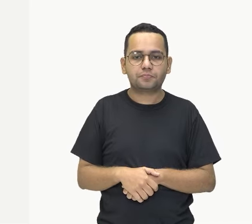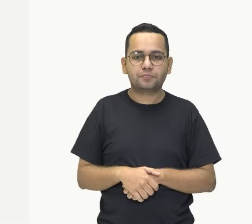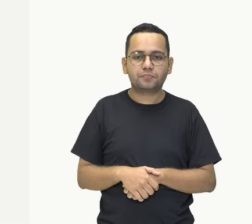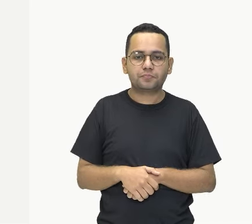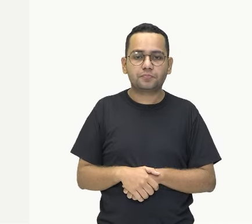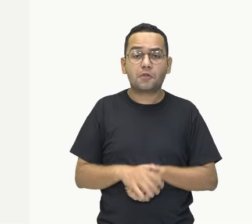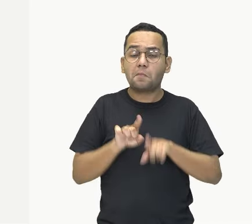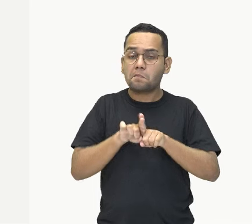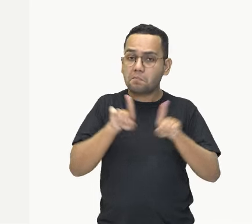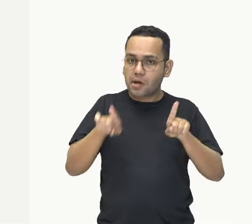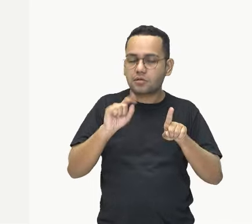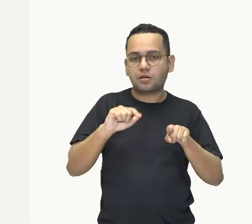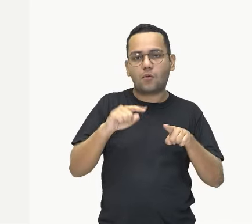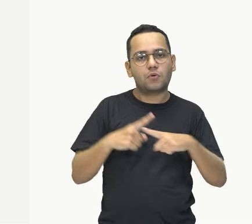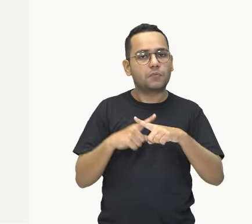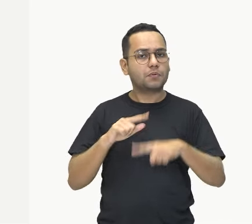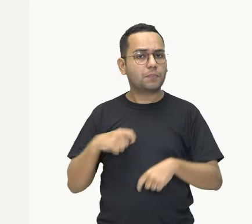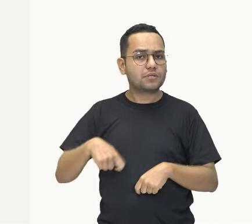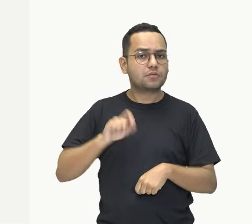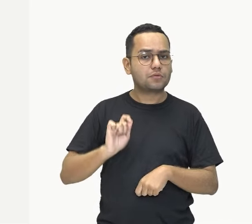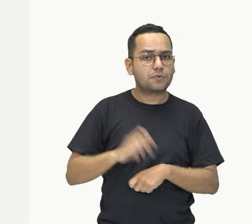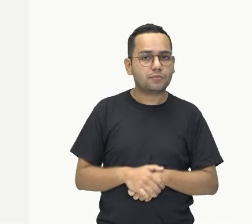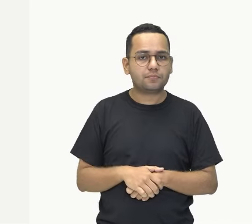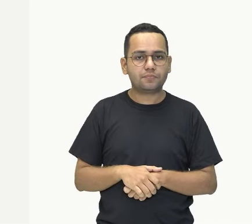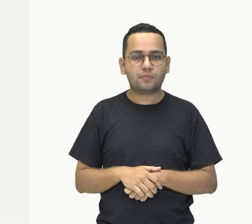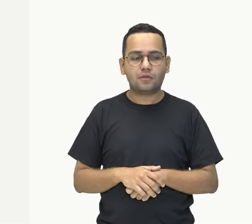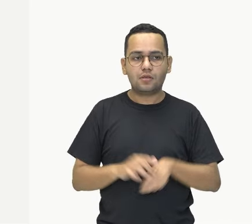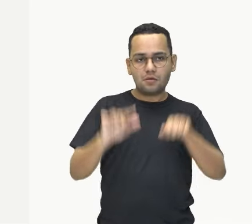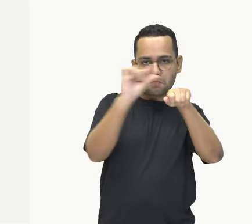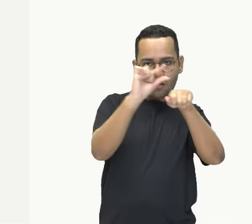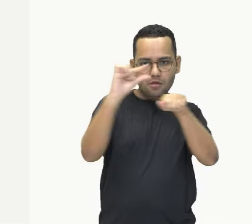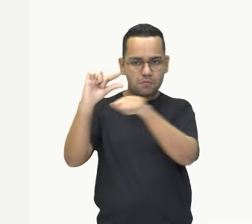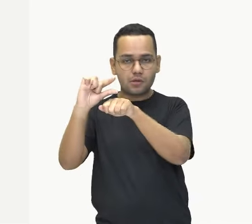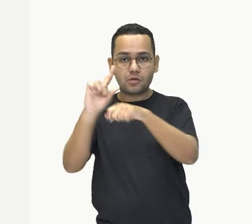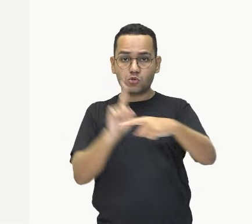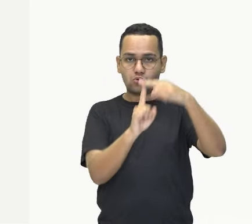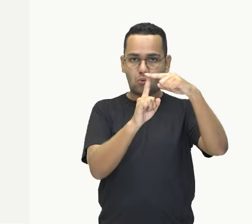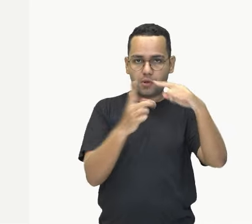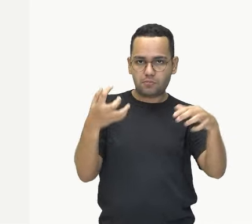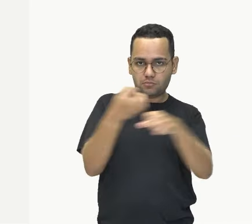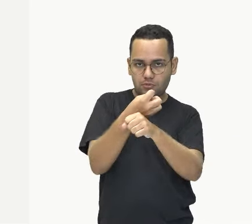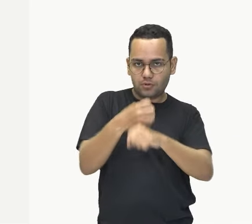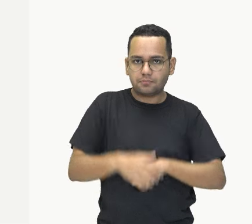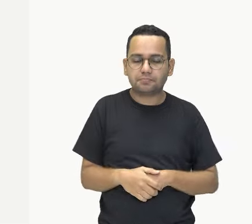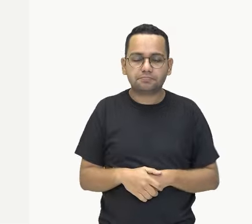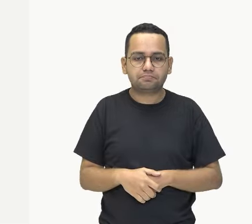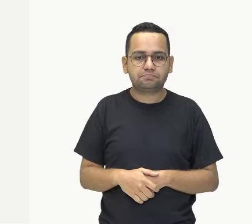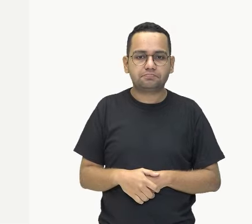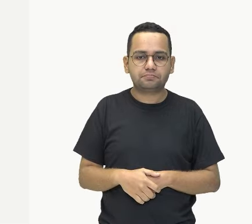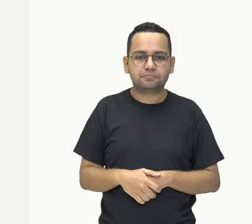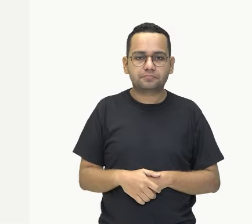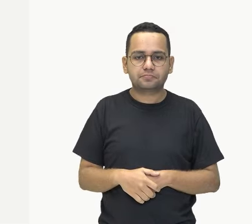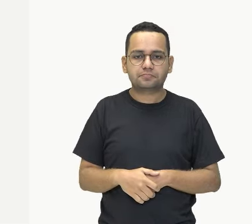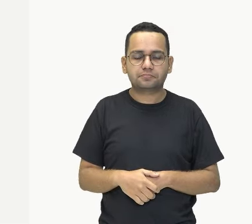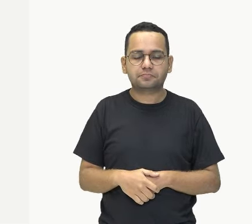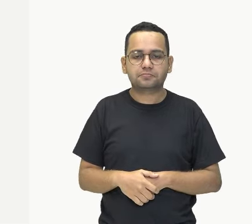uma multiplicação, nós vamos somar os expoentes. Então, eu não